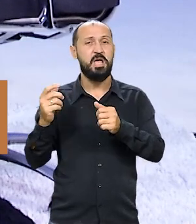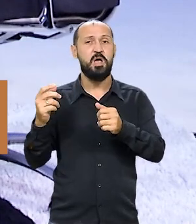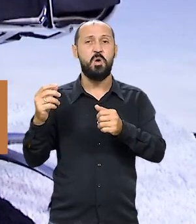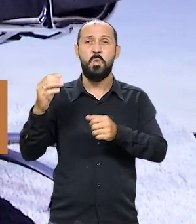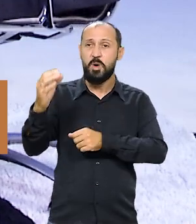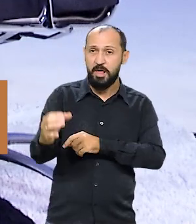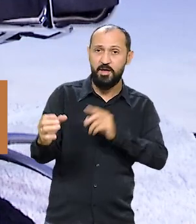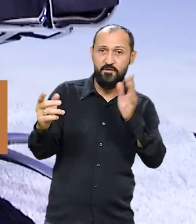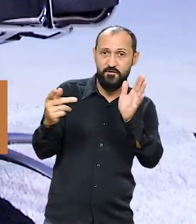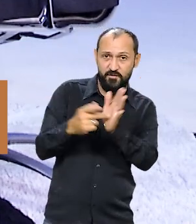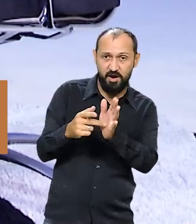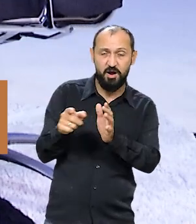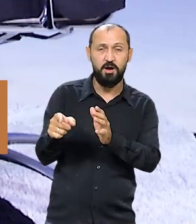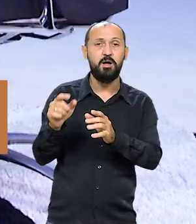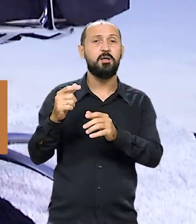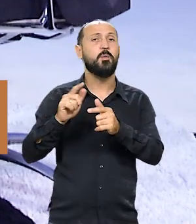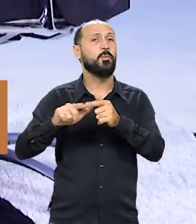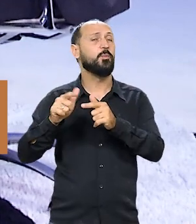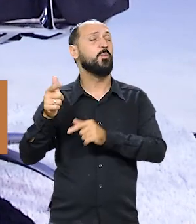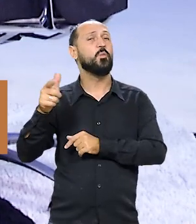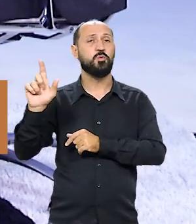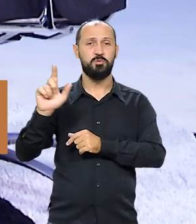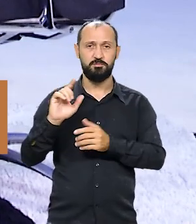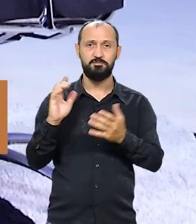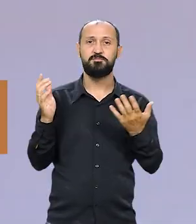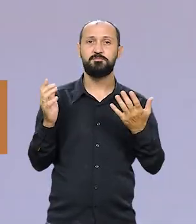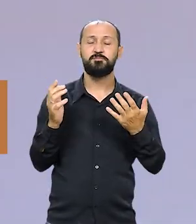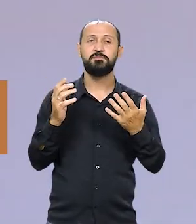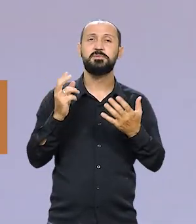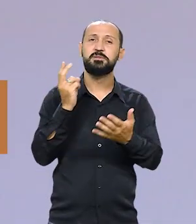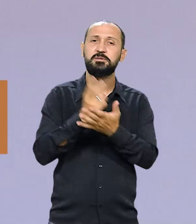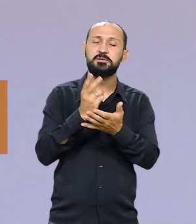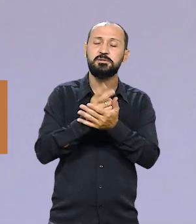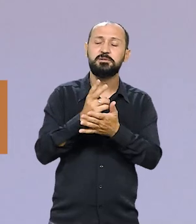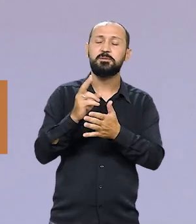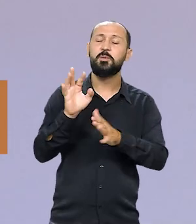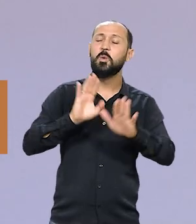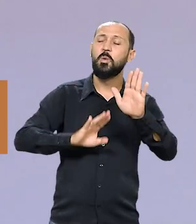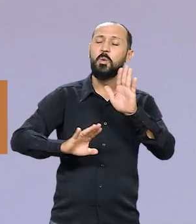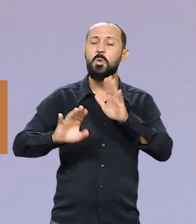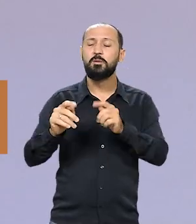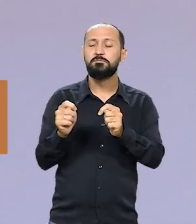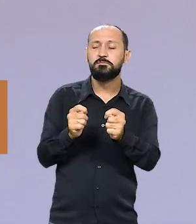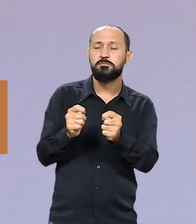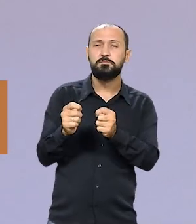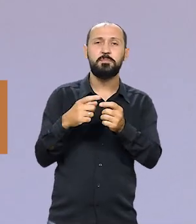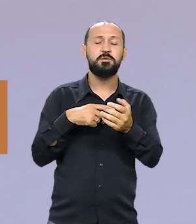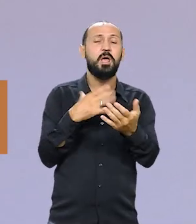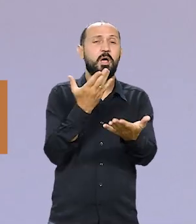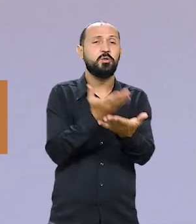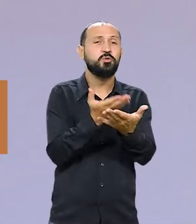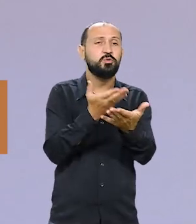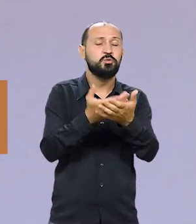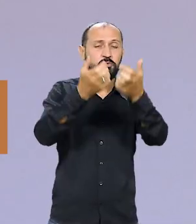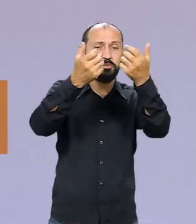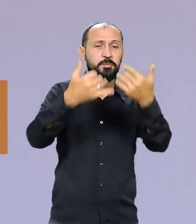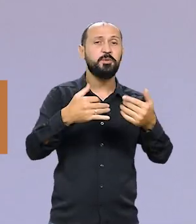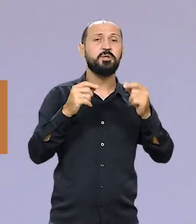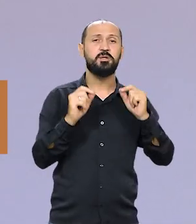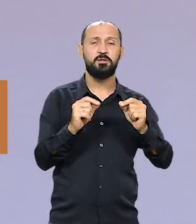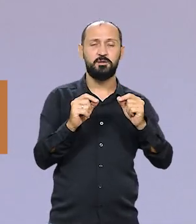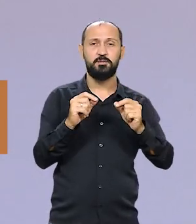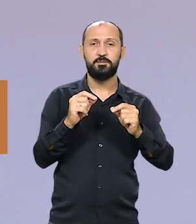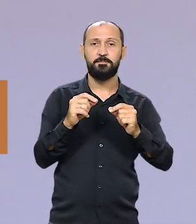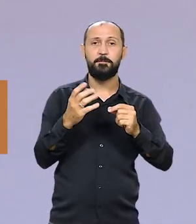ato infracional, aí é um outro problema. Então a gente tem que sempre tomar conta disso. Então existem estudos que